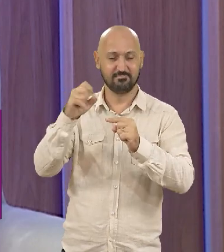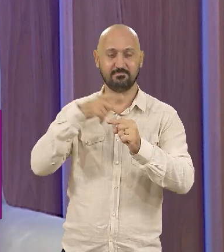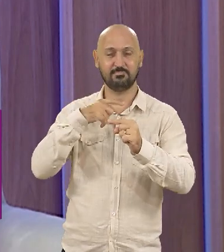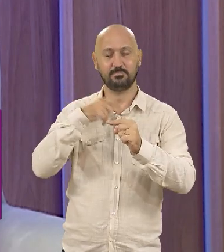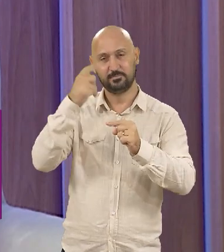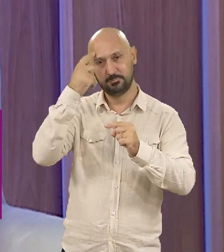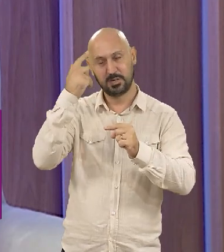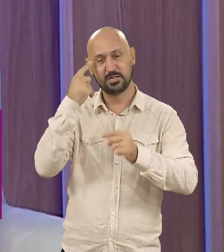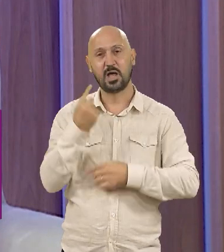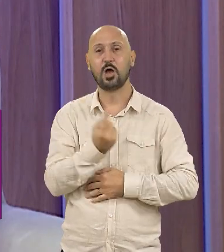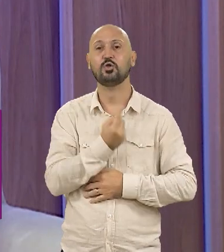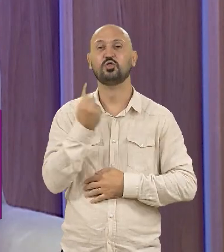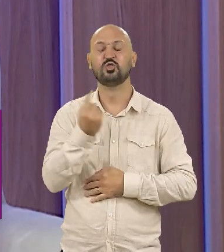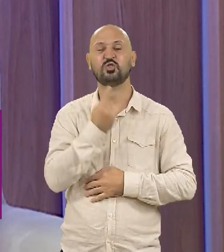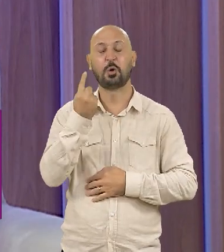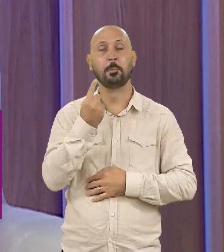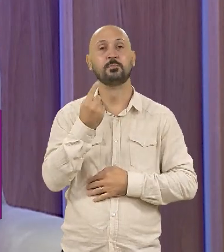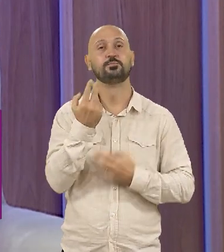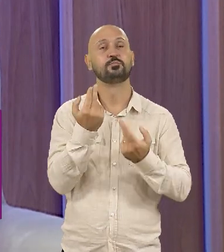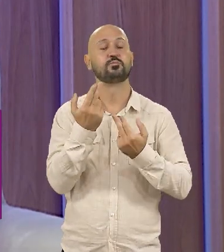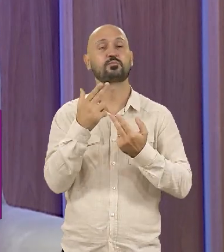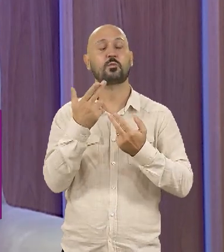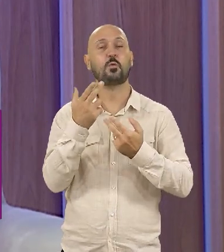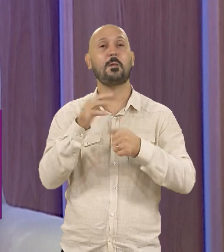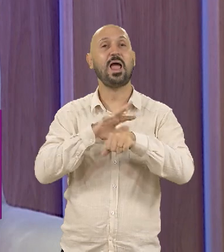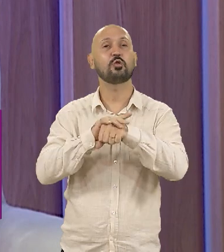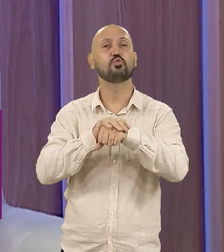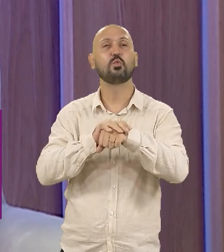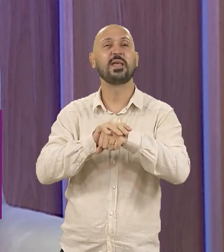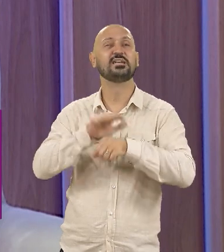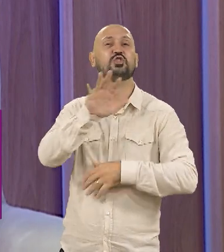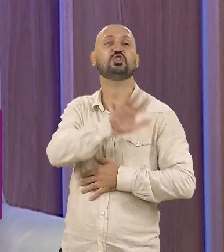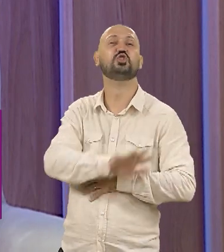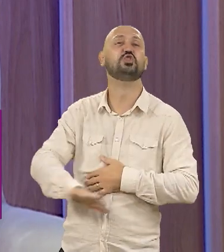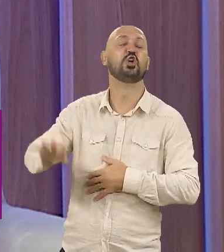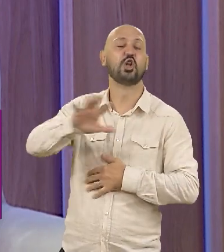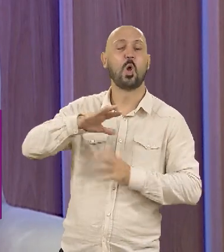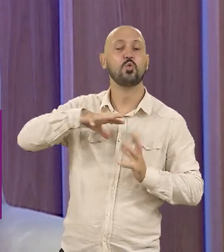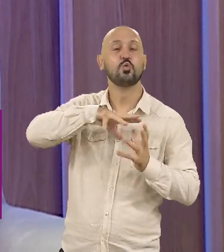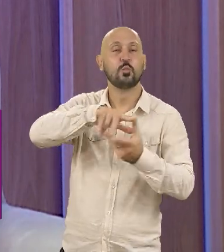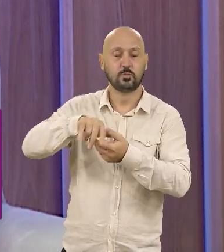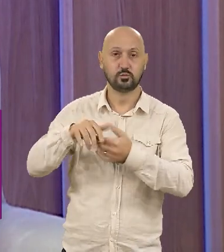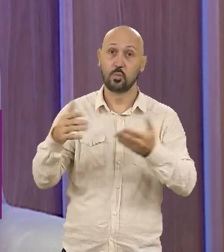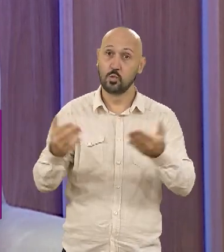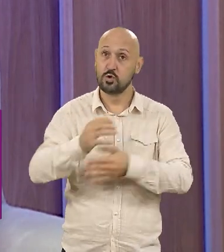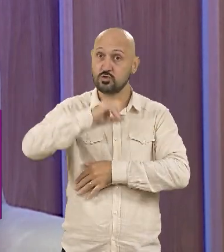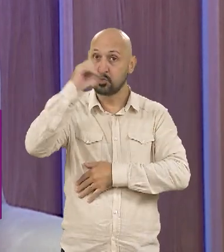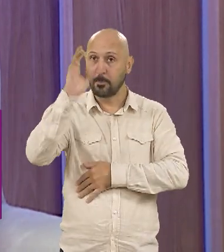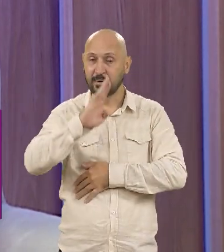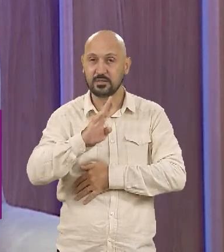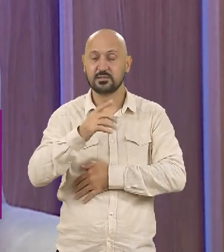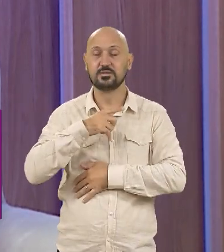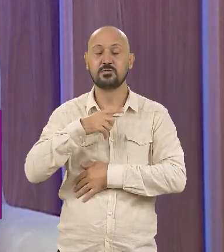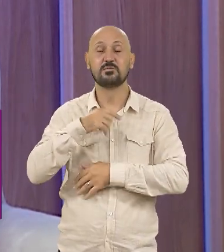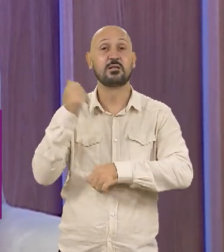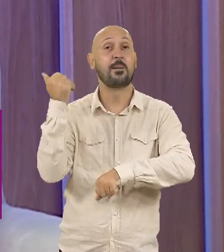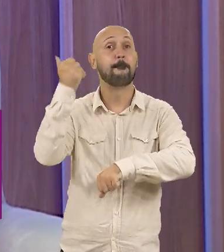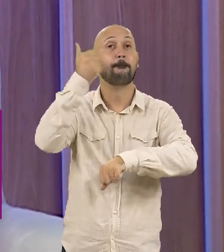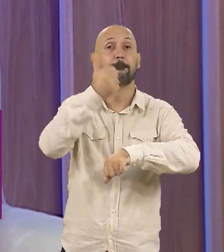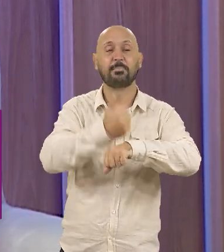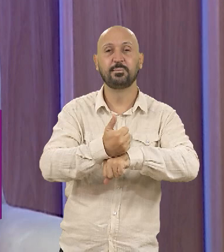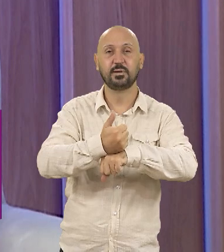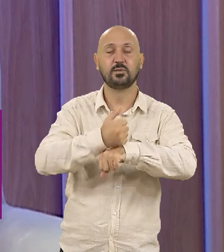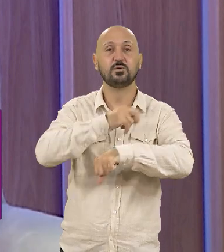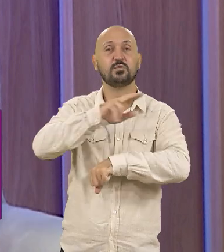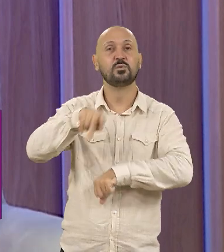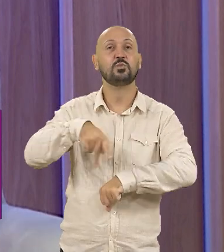considera a solidão como uma epidemia global no nosso país. Né? O Brasil hoje ele está liderando o ranking